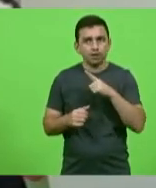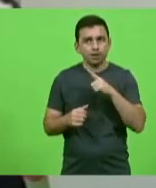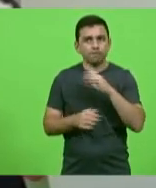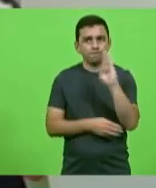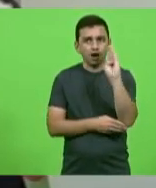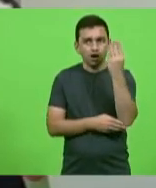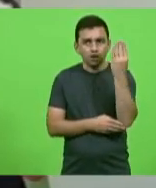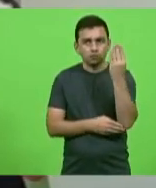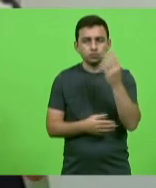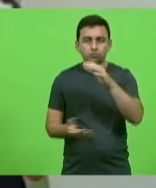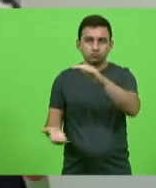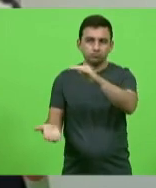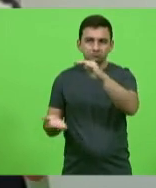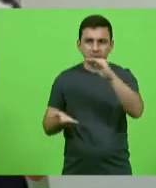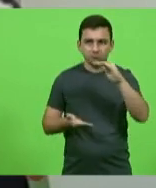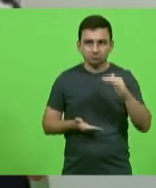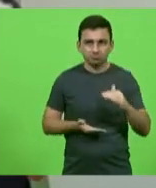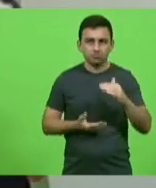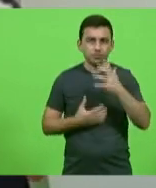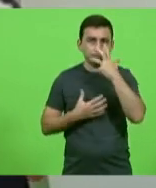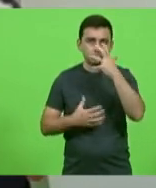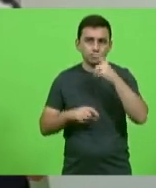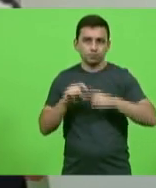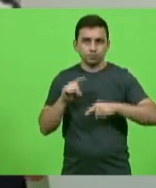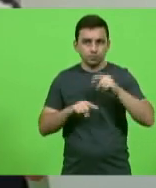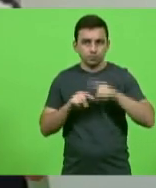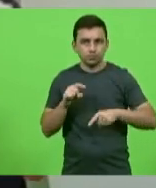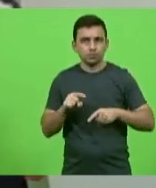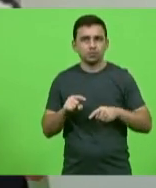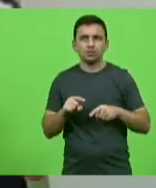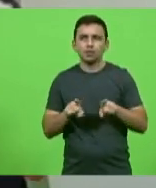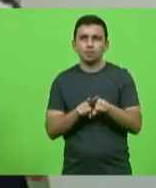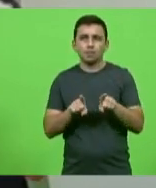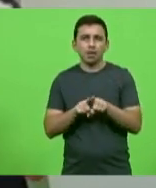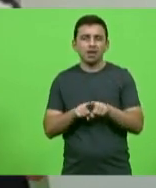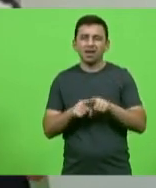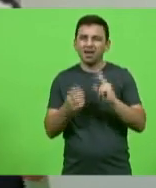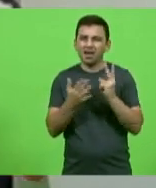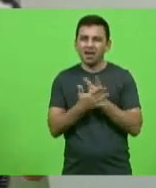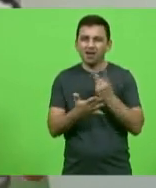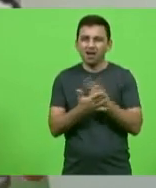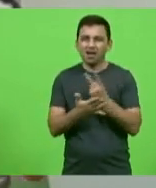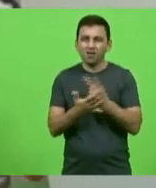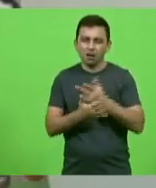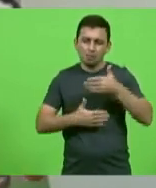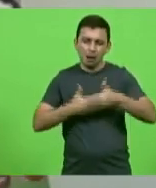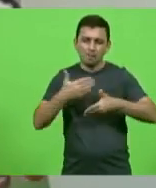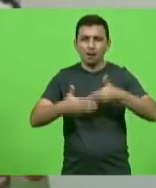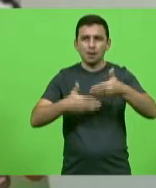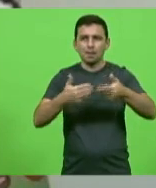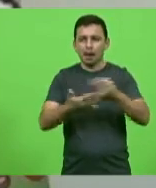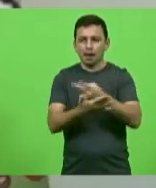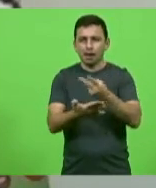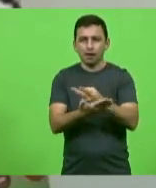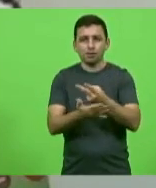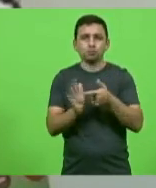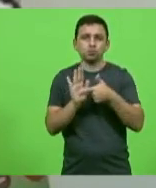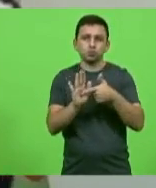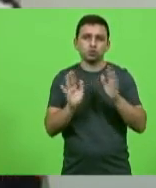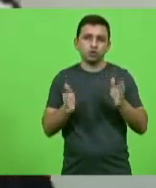dos recebimentos dos respiradores e toda uma cadeia produtiva de erro que foi ali colocada